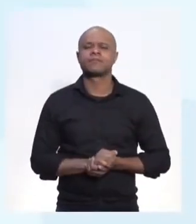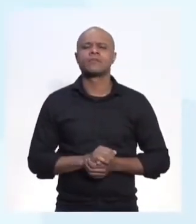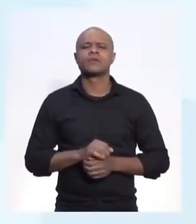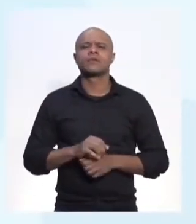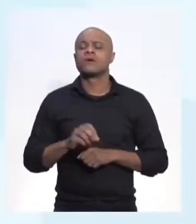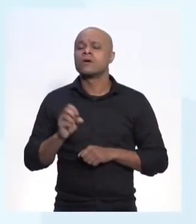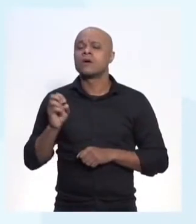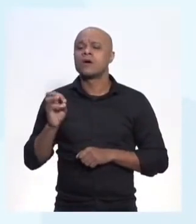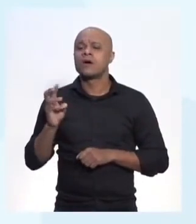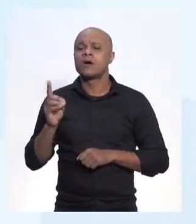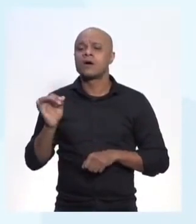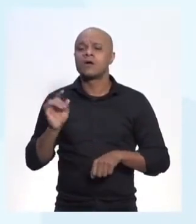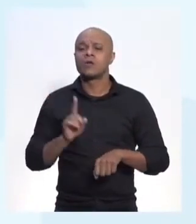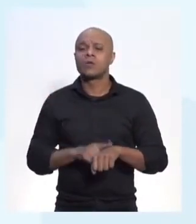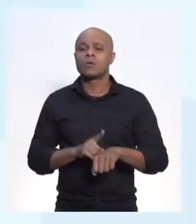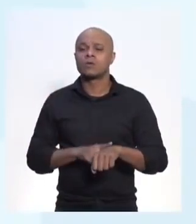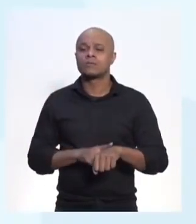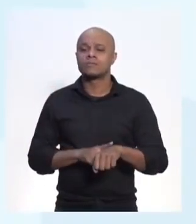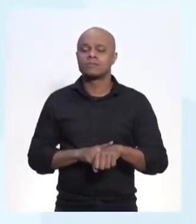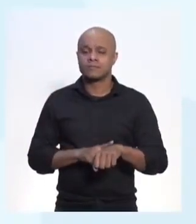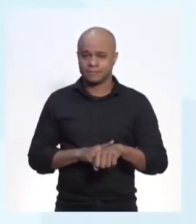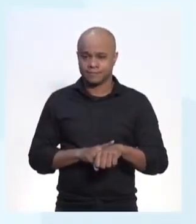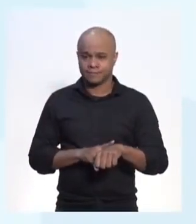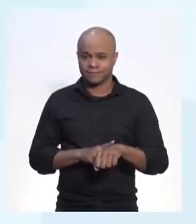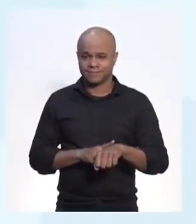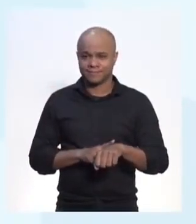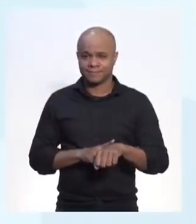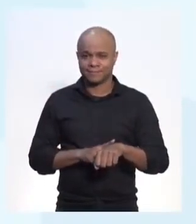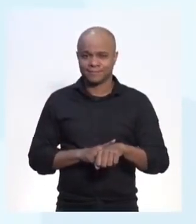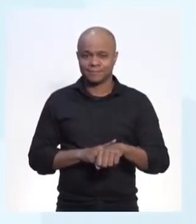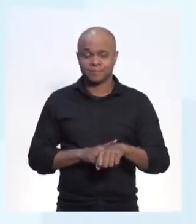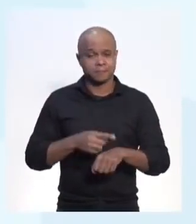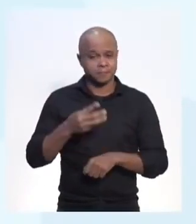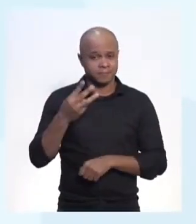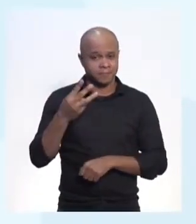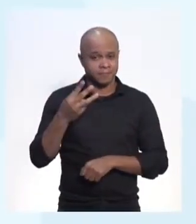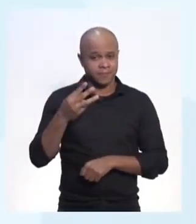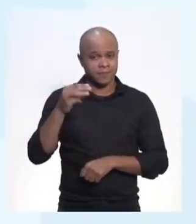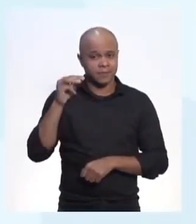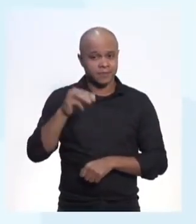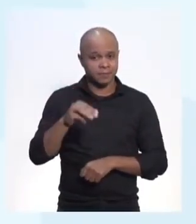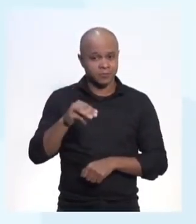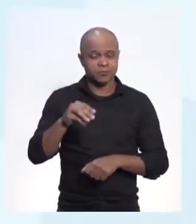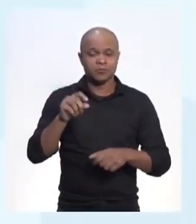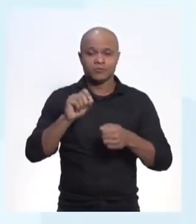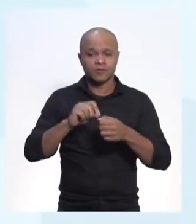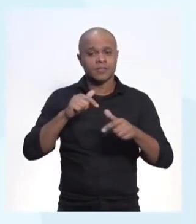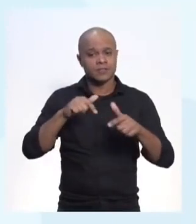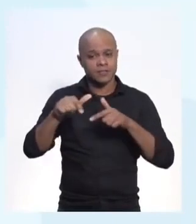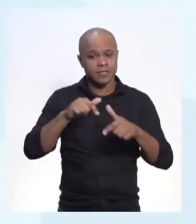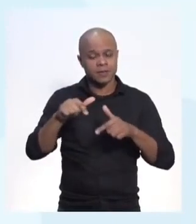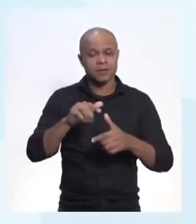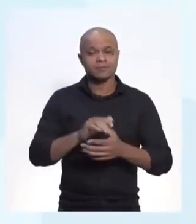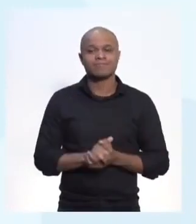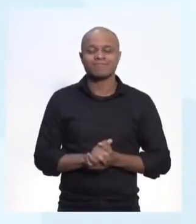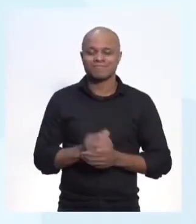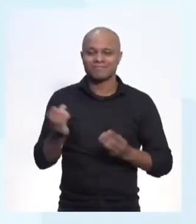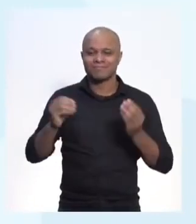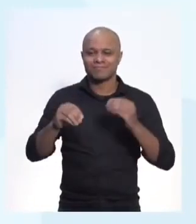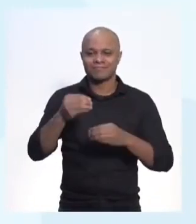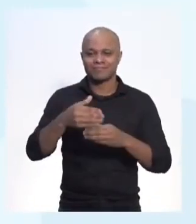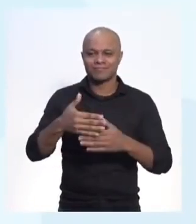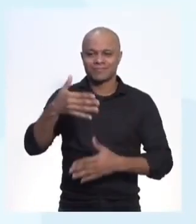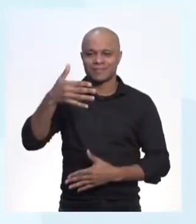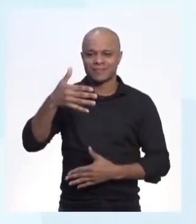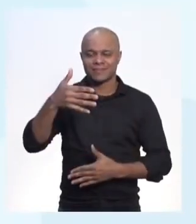eles têm para esta atividade? Professora Roberta, eles terão 3 minutos também. Ok, então põe lá no chat para mim o par